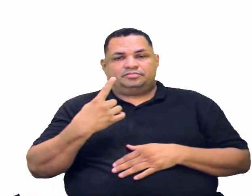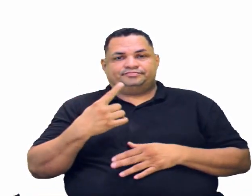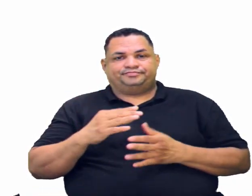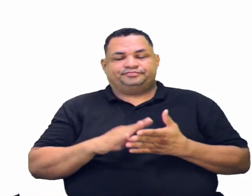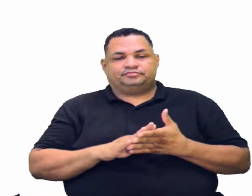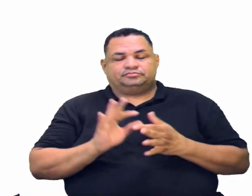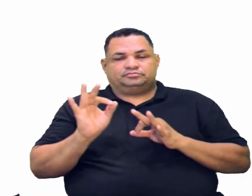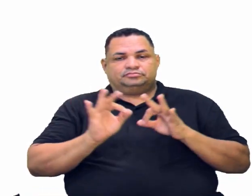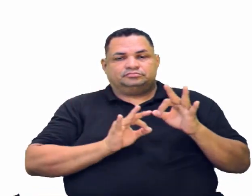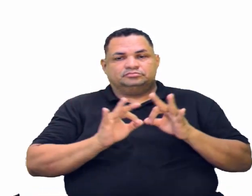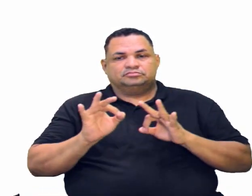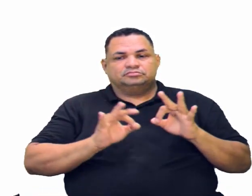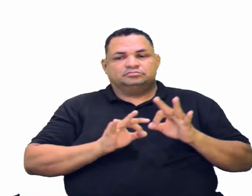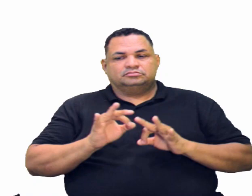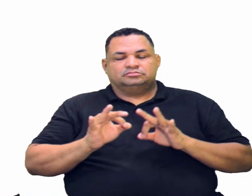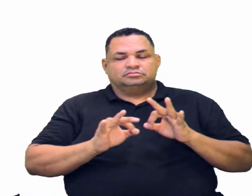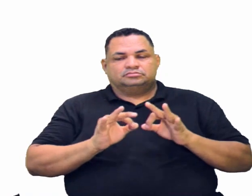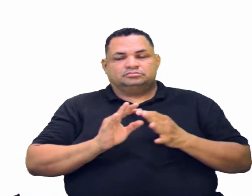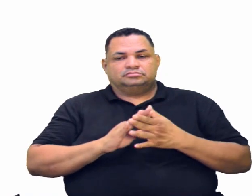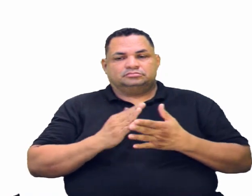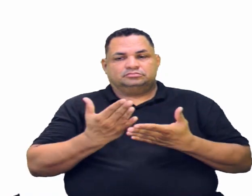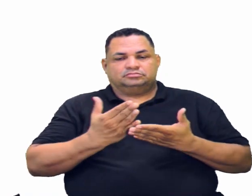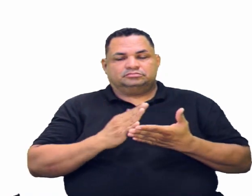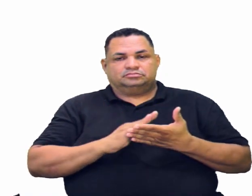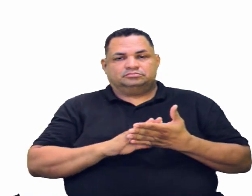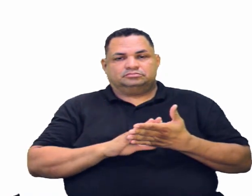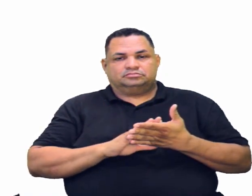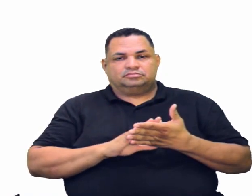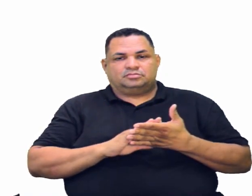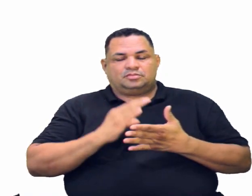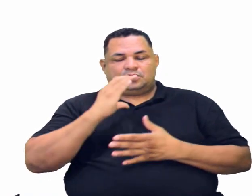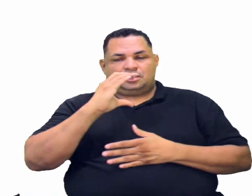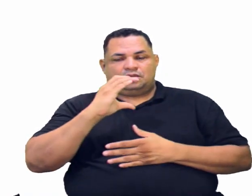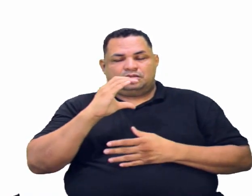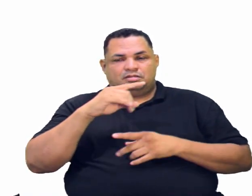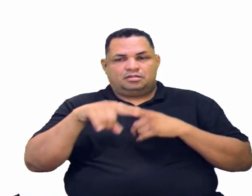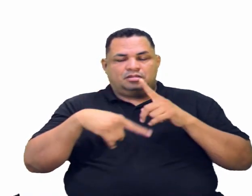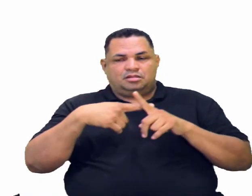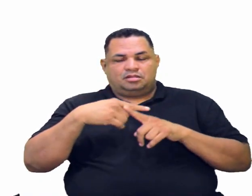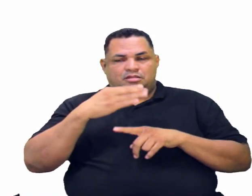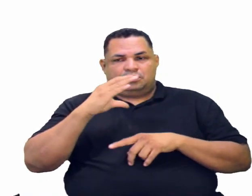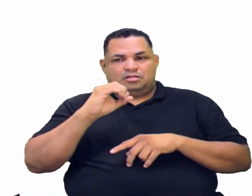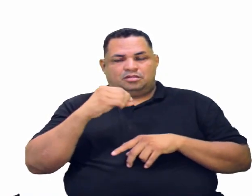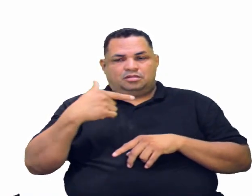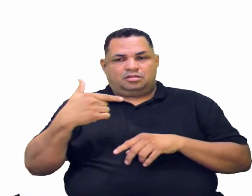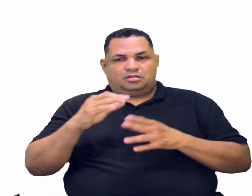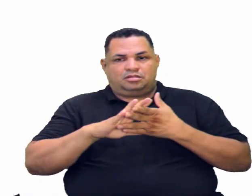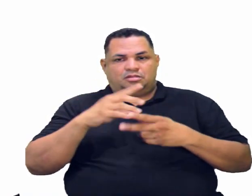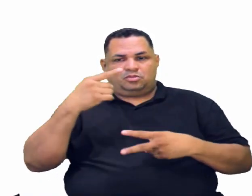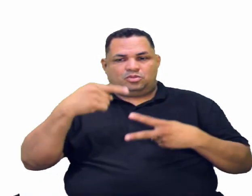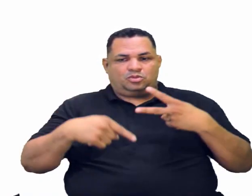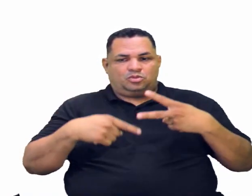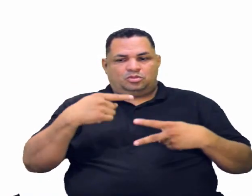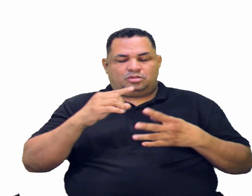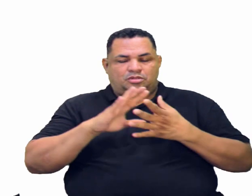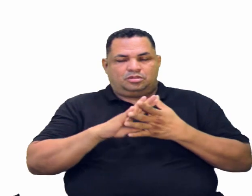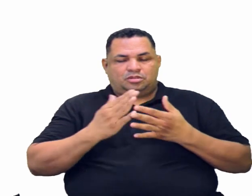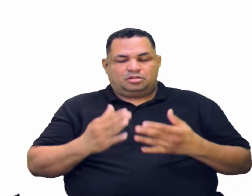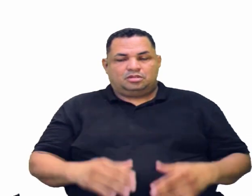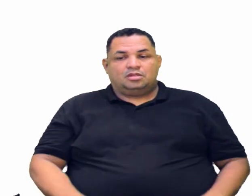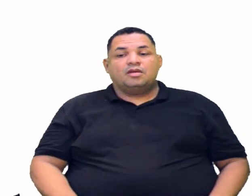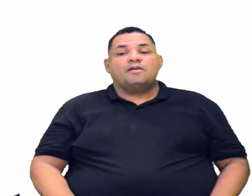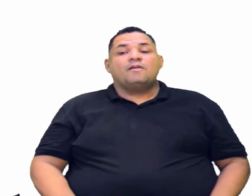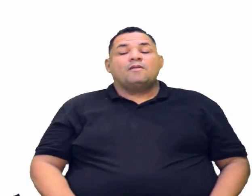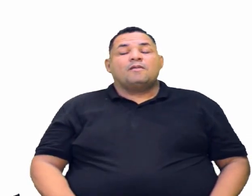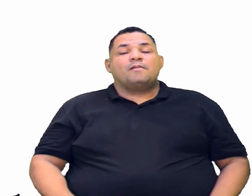Então, forma-se aqui entre o carbono e o oxigênio uma dupla ligação. Então,